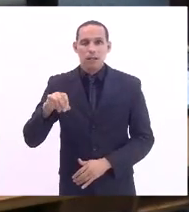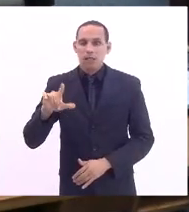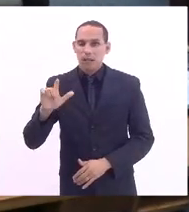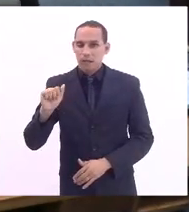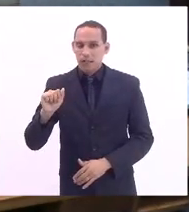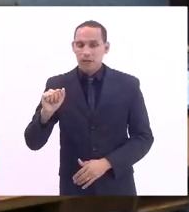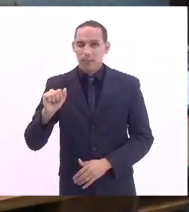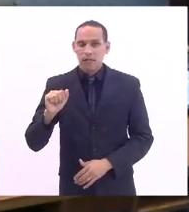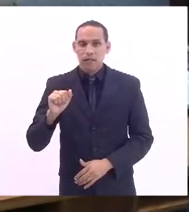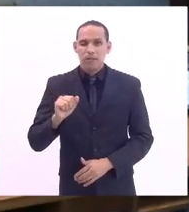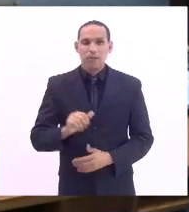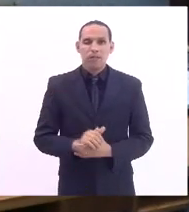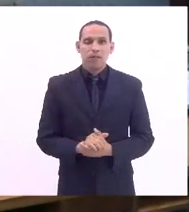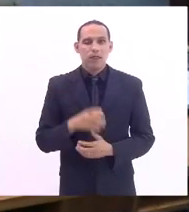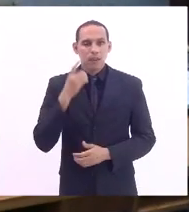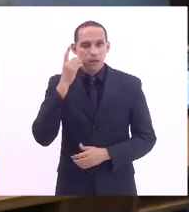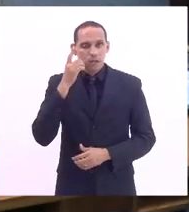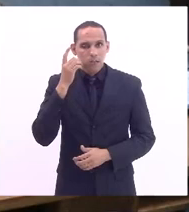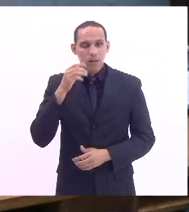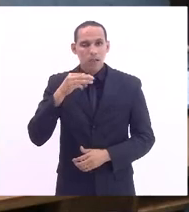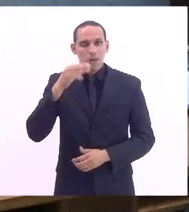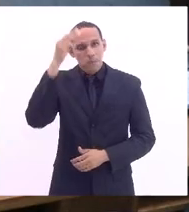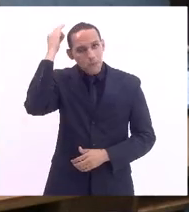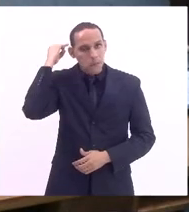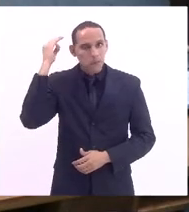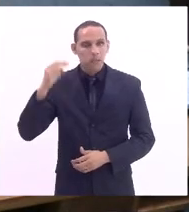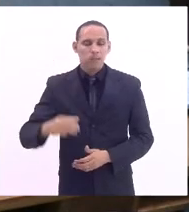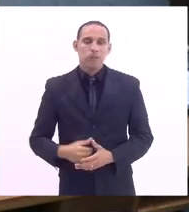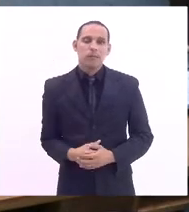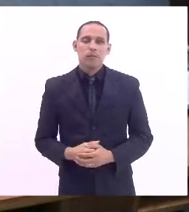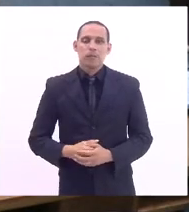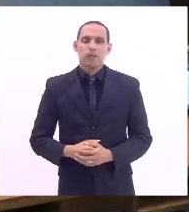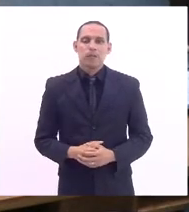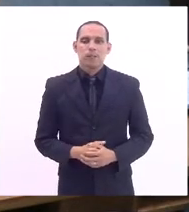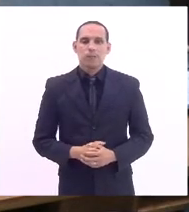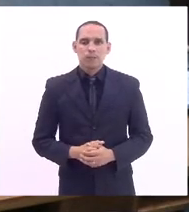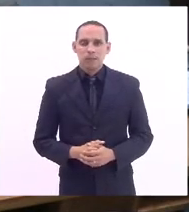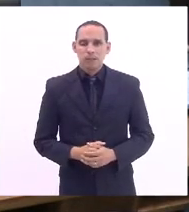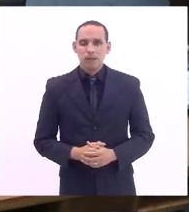Deputado Márcio Canella. Deputado Márcio Pacheco.